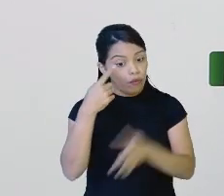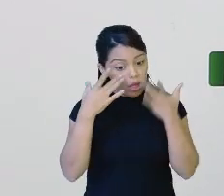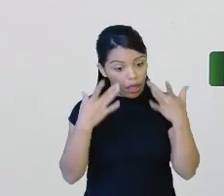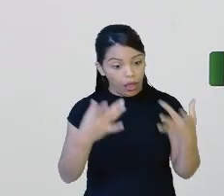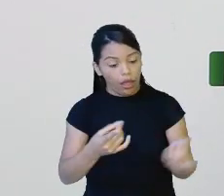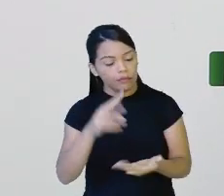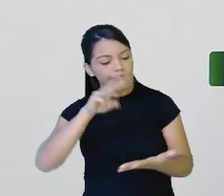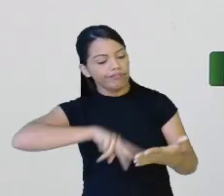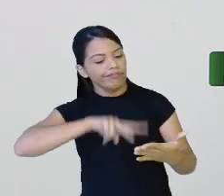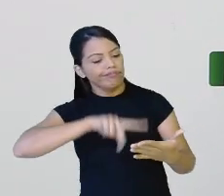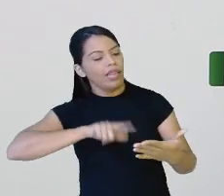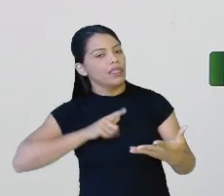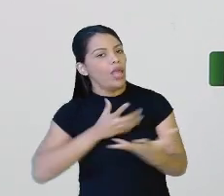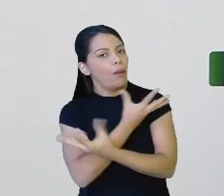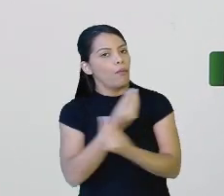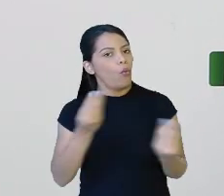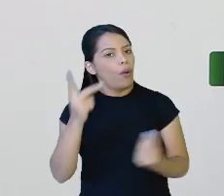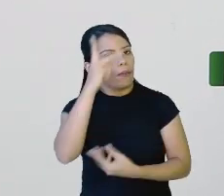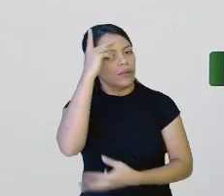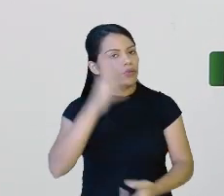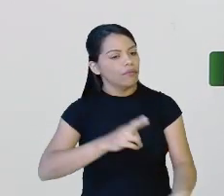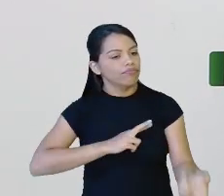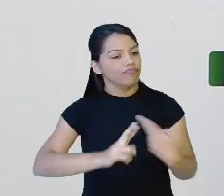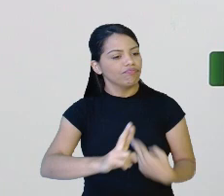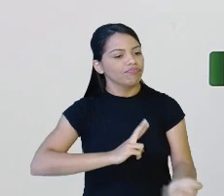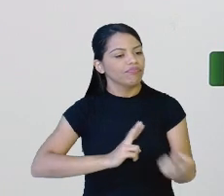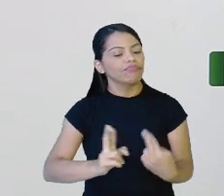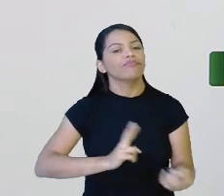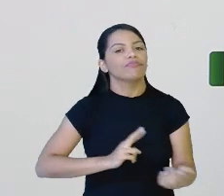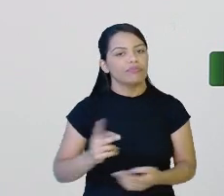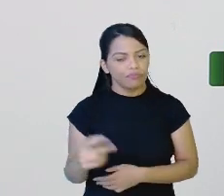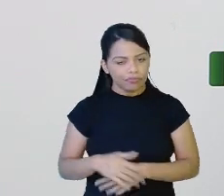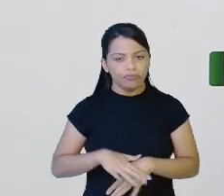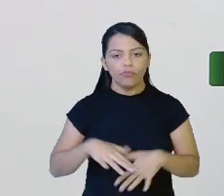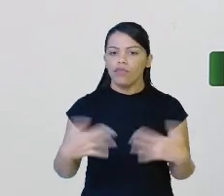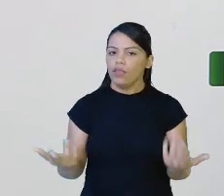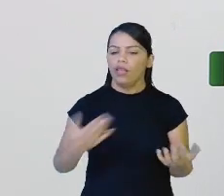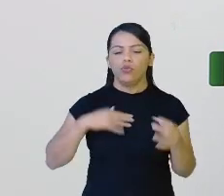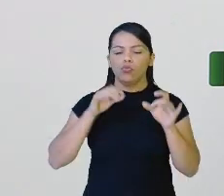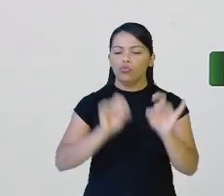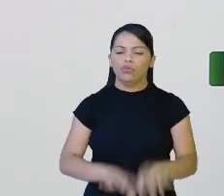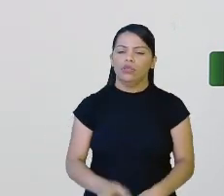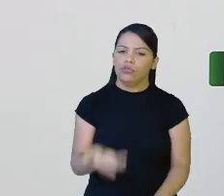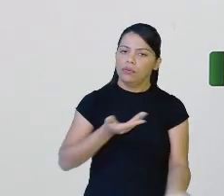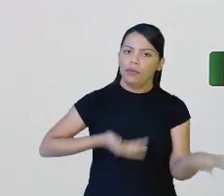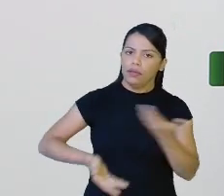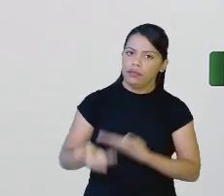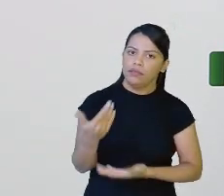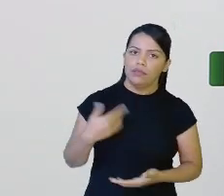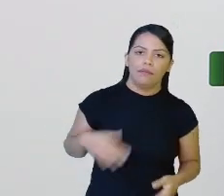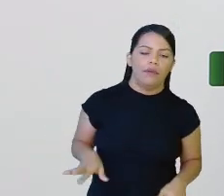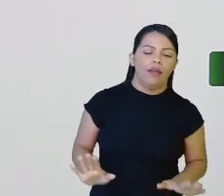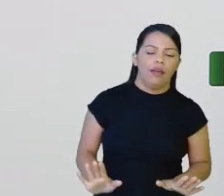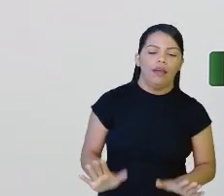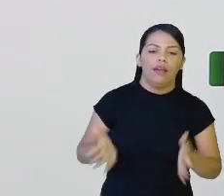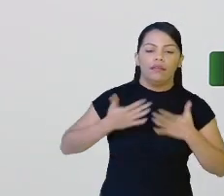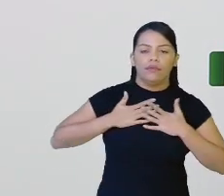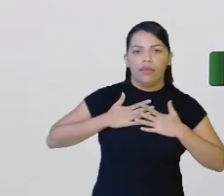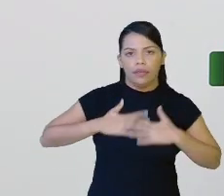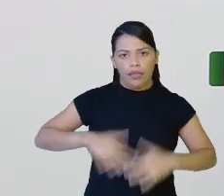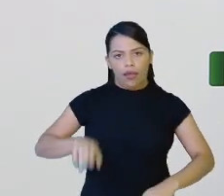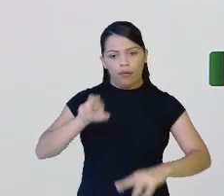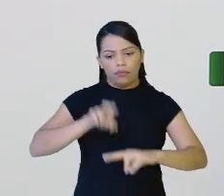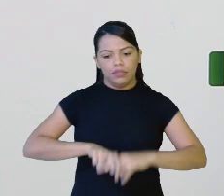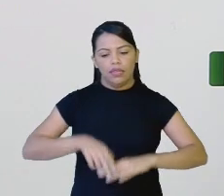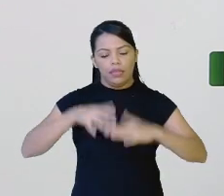percebo que tem muita gente respondendo lá. Então, não deixa de participar, se acomoda,